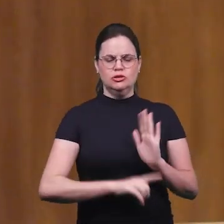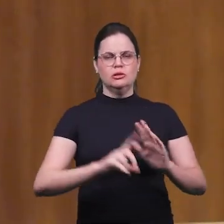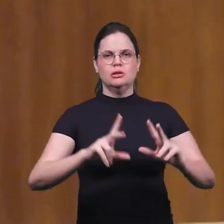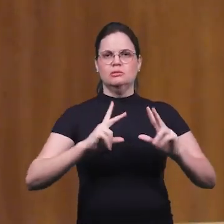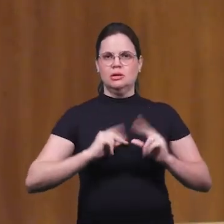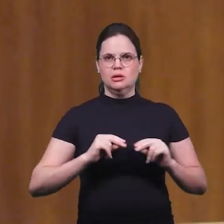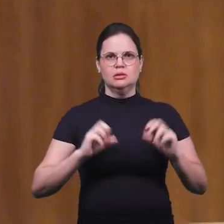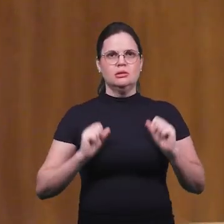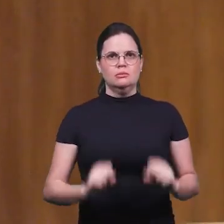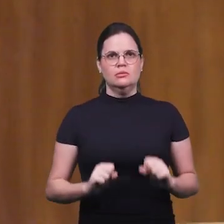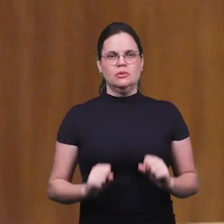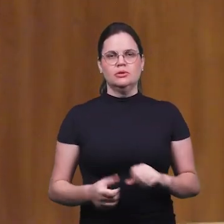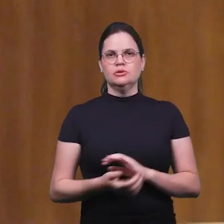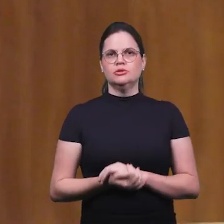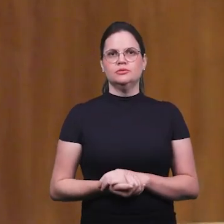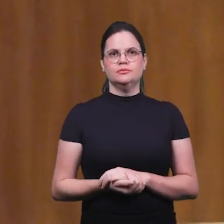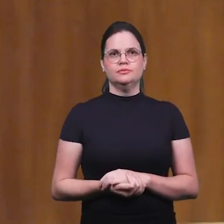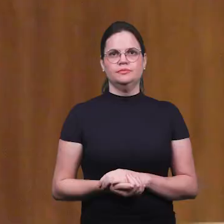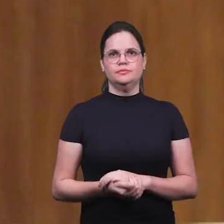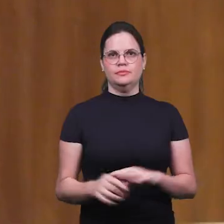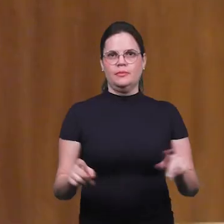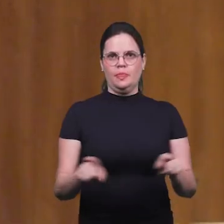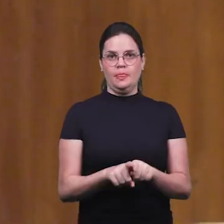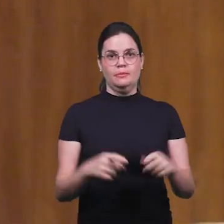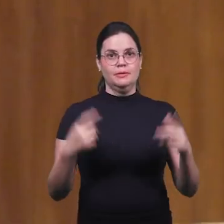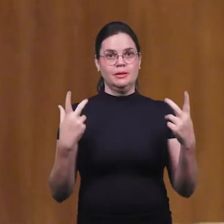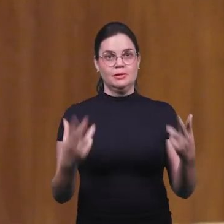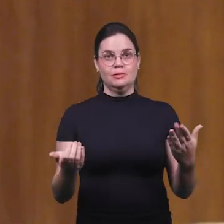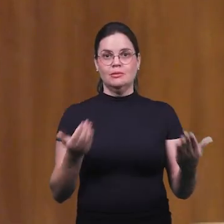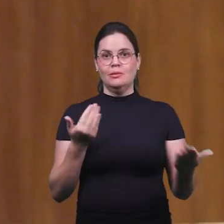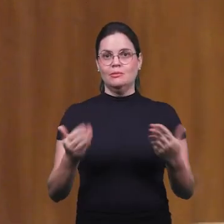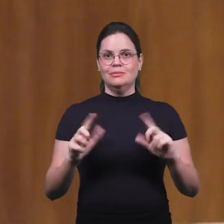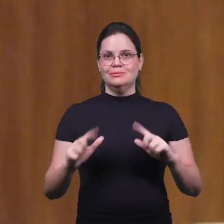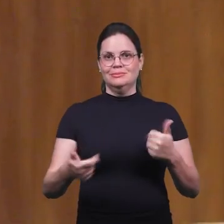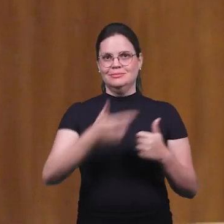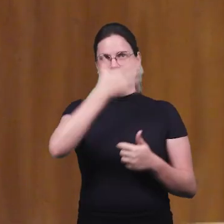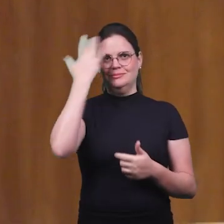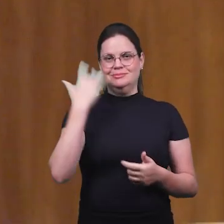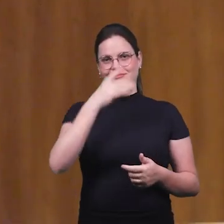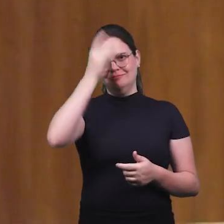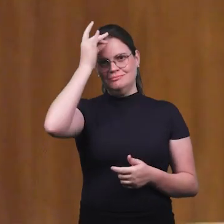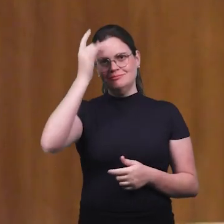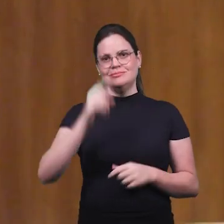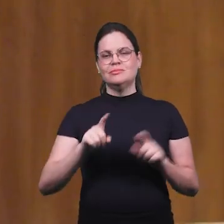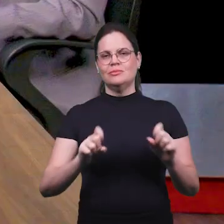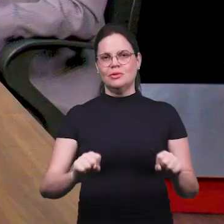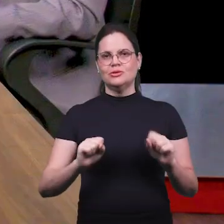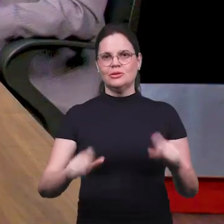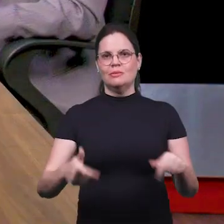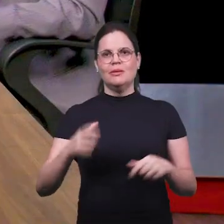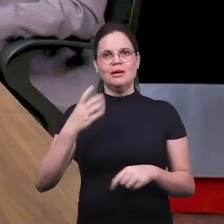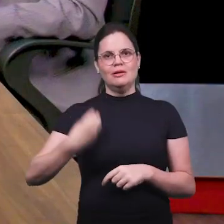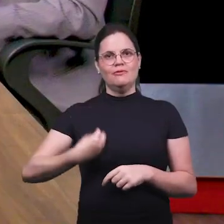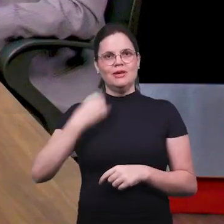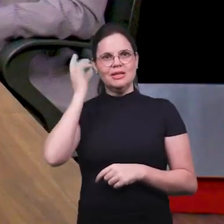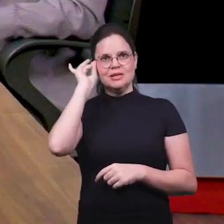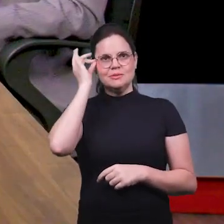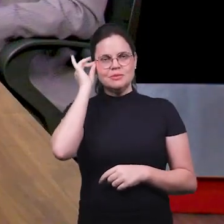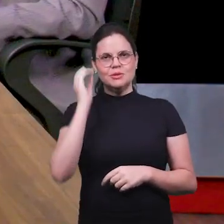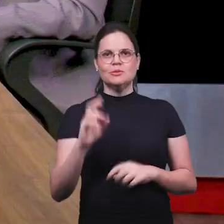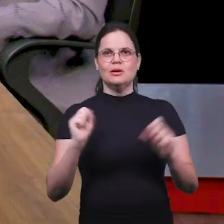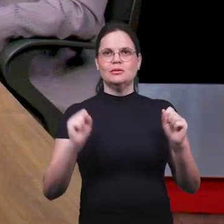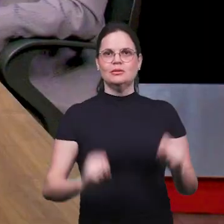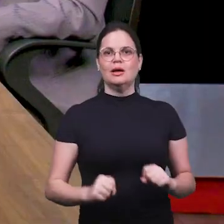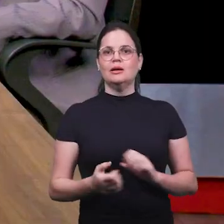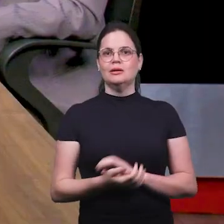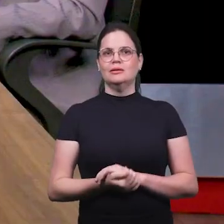testador deixando ali a sua herança. Da mesma forma, a gente pode fazer uma aplicação aqui espiritual, né? Sim. Eu acho que dá para a gente aplicar